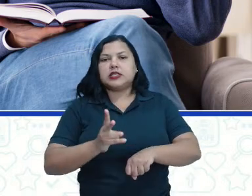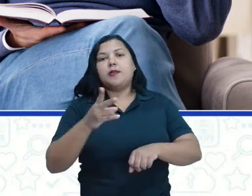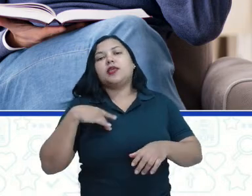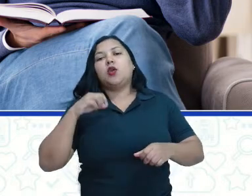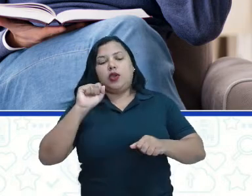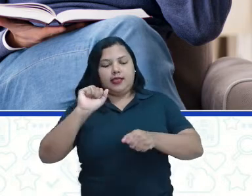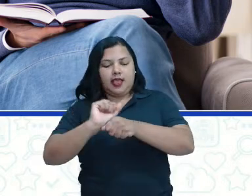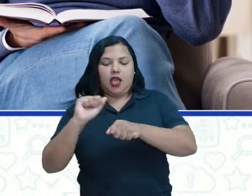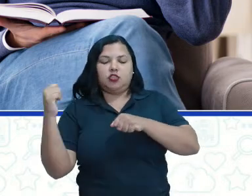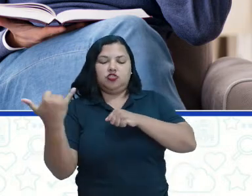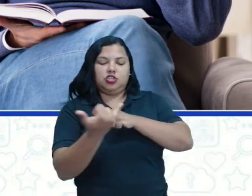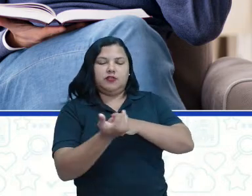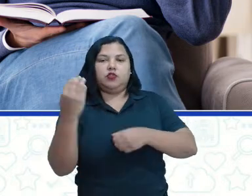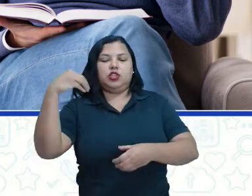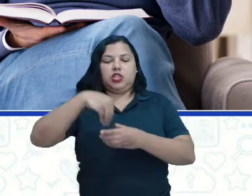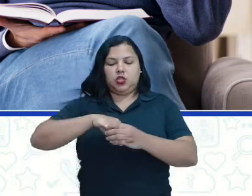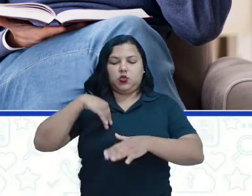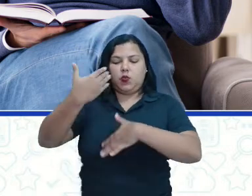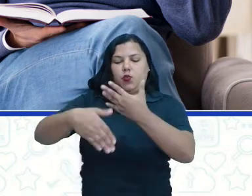como sujeito daquela ideia ali,